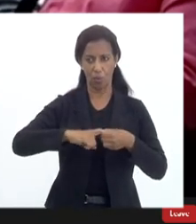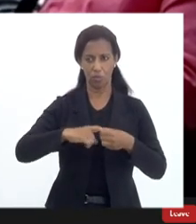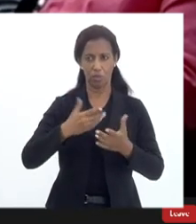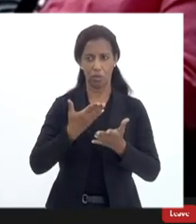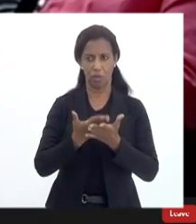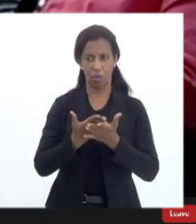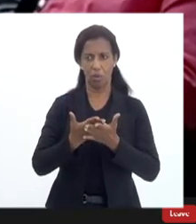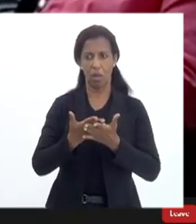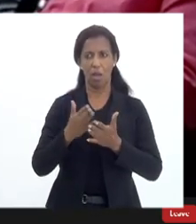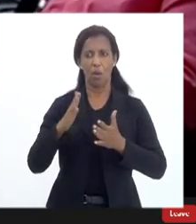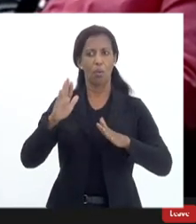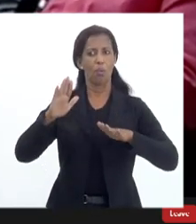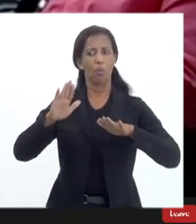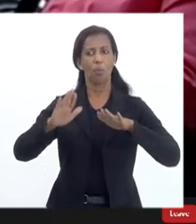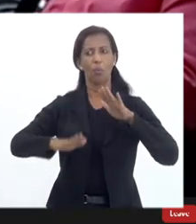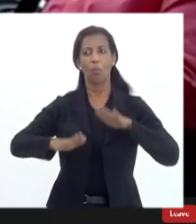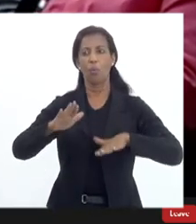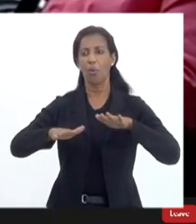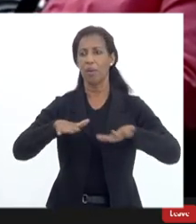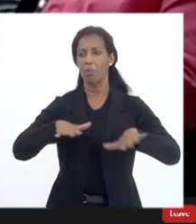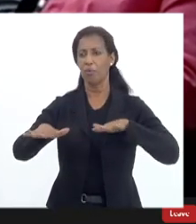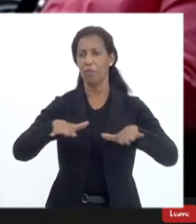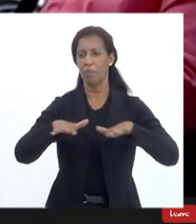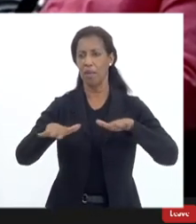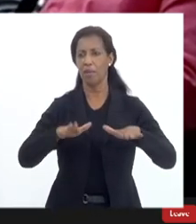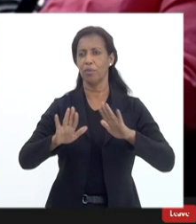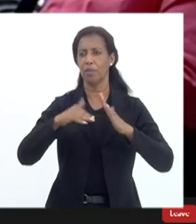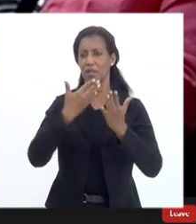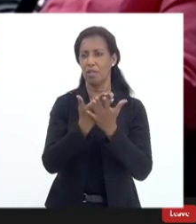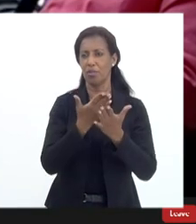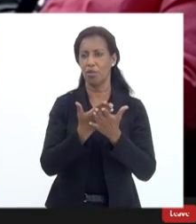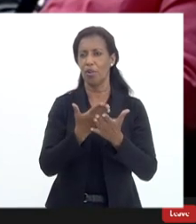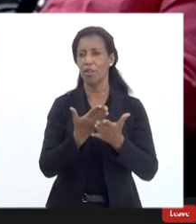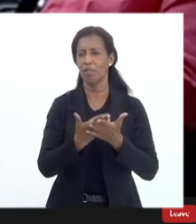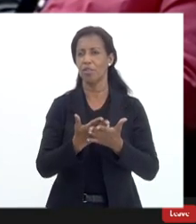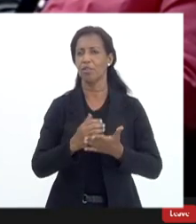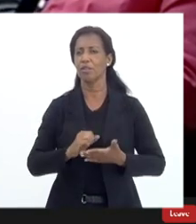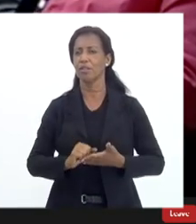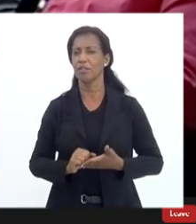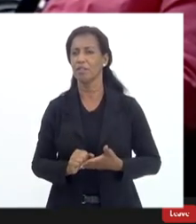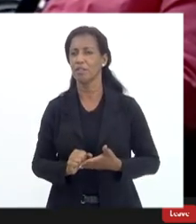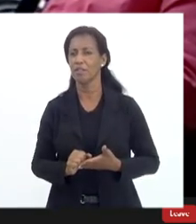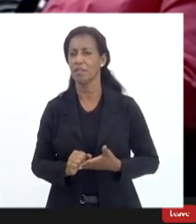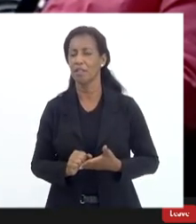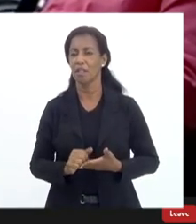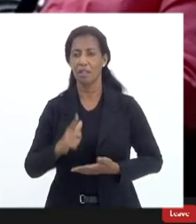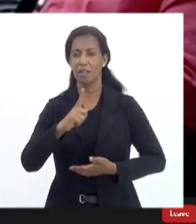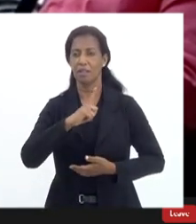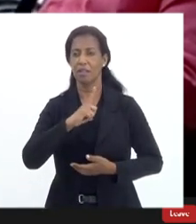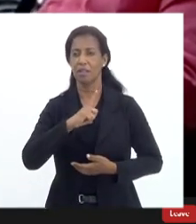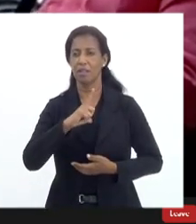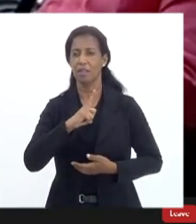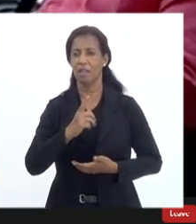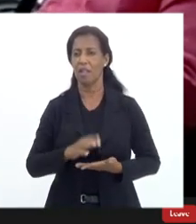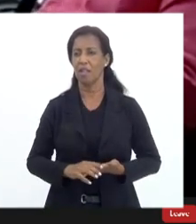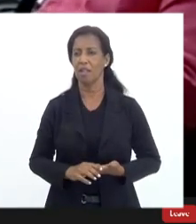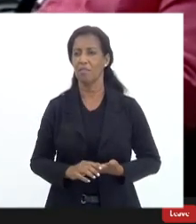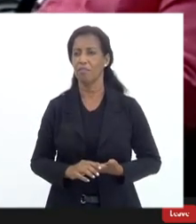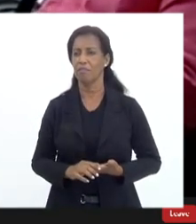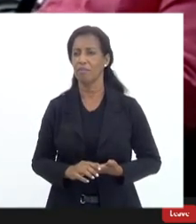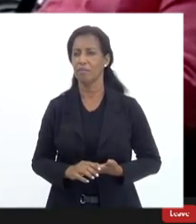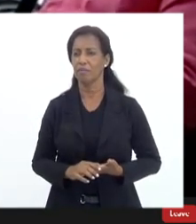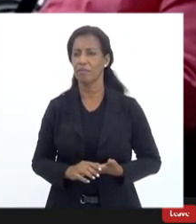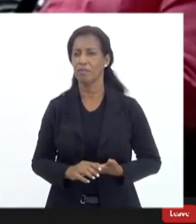qualquer movimento na rede é um movimento grande, então a gente tem que tomar muito cuidado